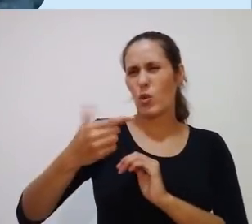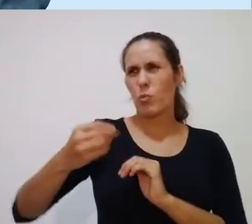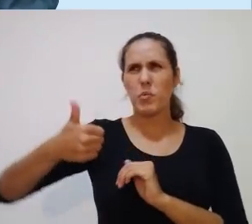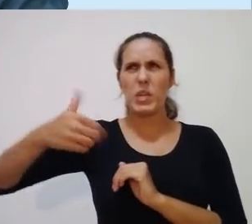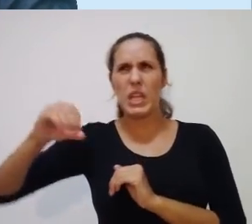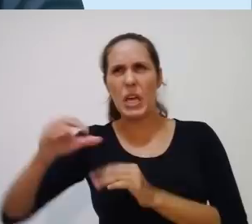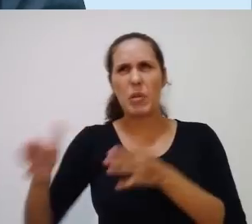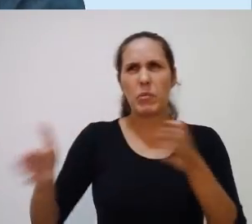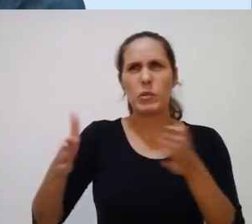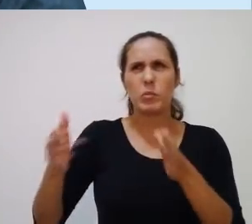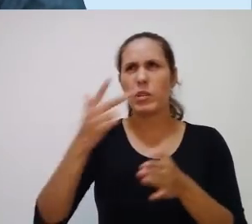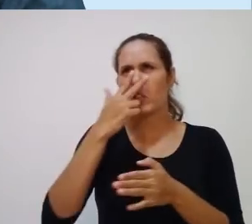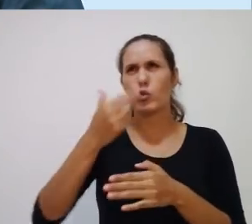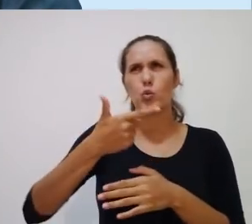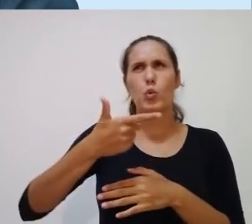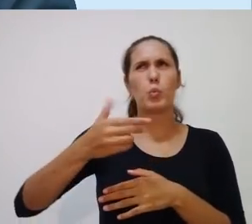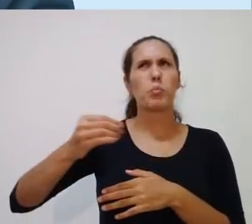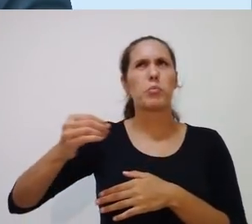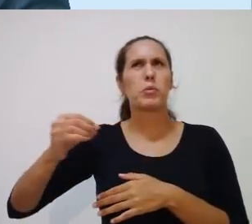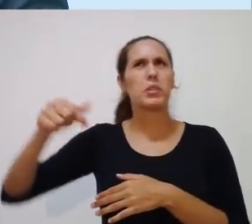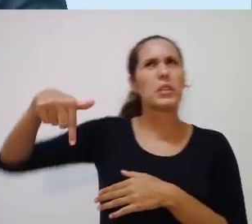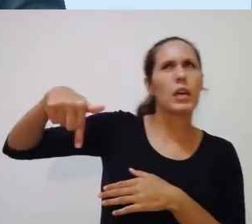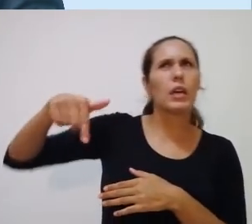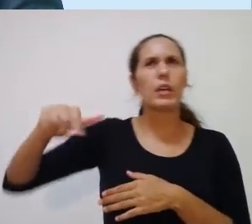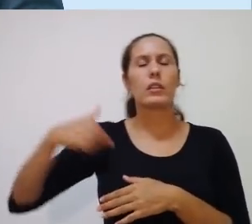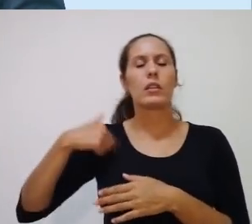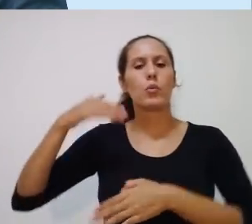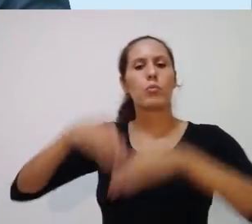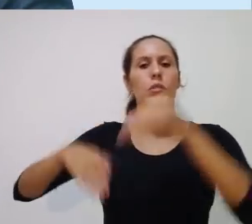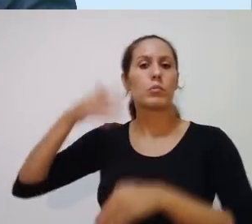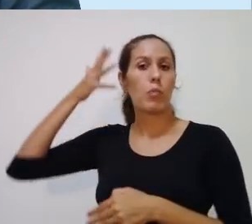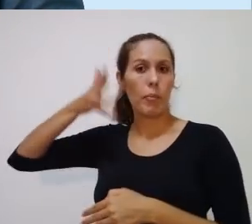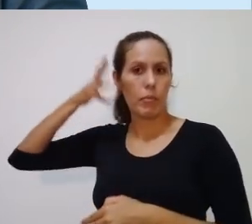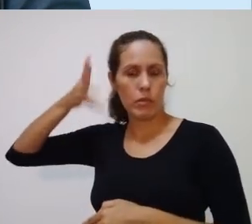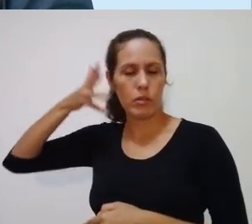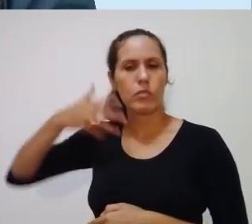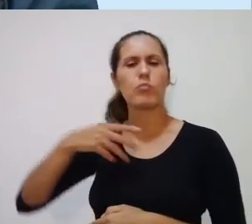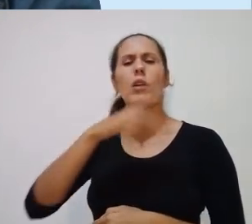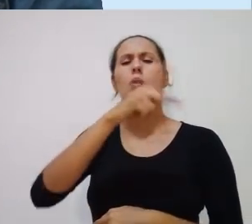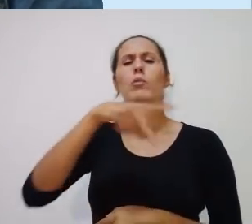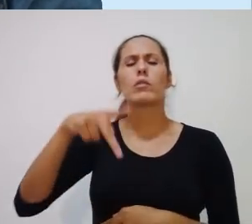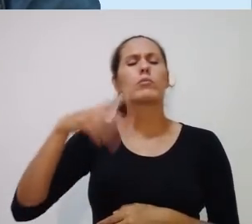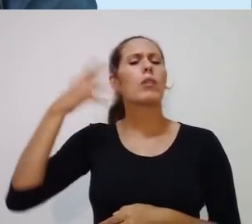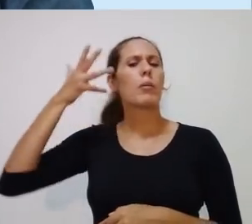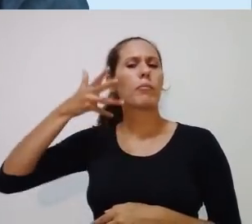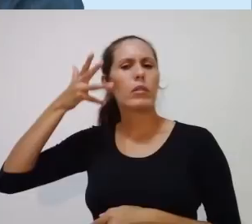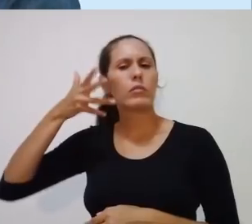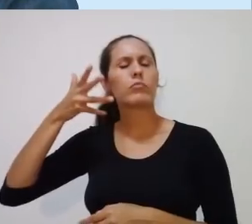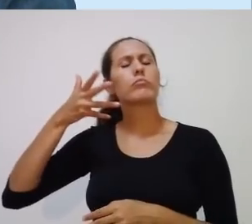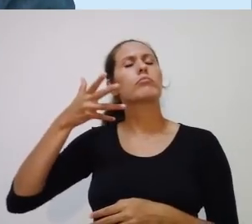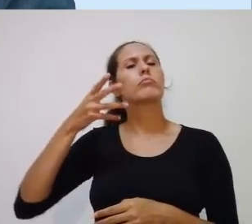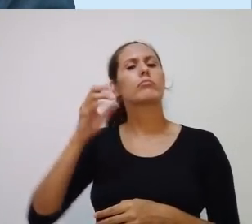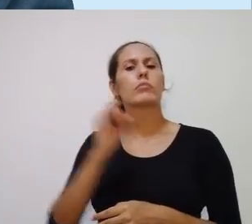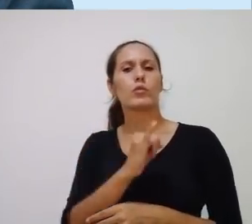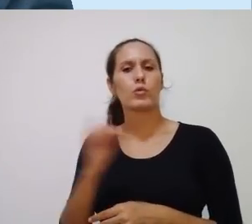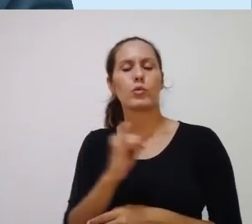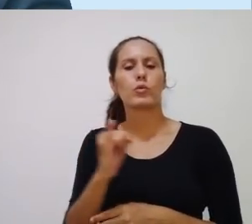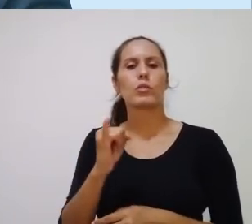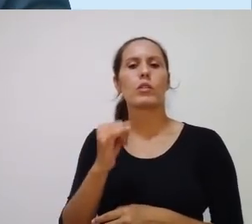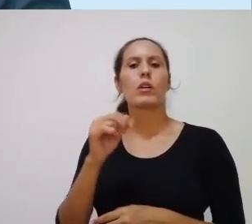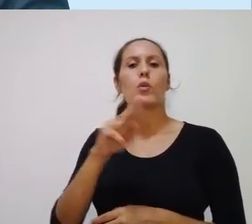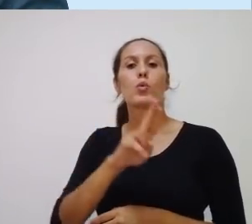quando eu estava participando de uma palestra, e o professor daquela palestra, o instrutor daquela palestra, o professor Antônio Carlos Miranda,